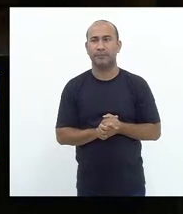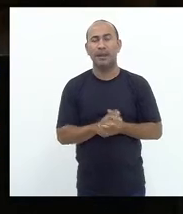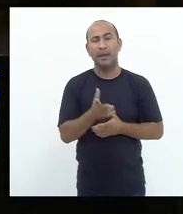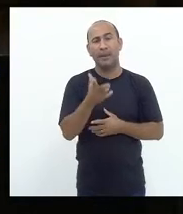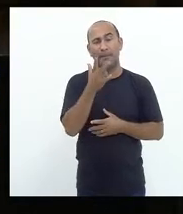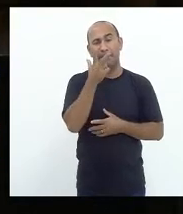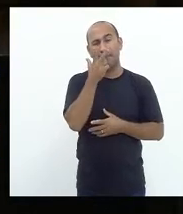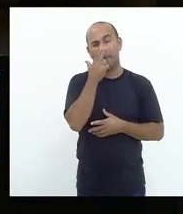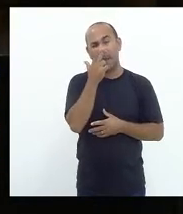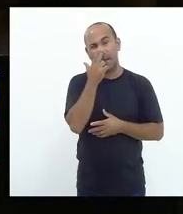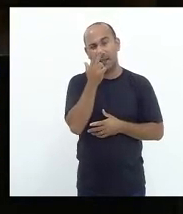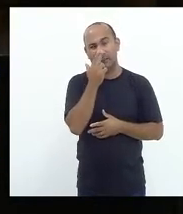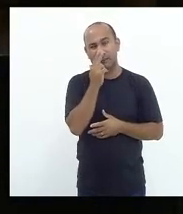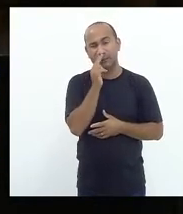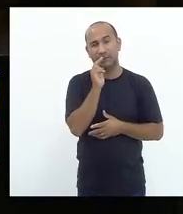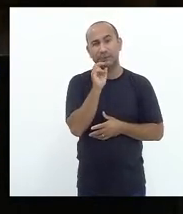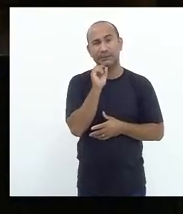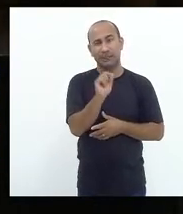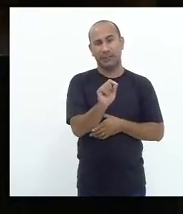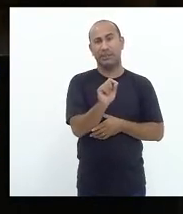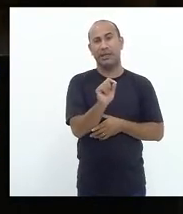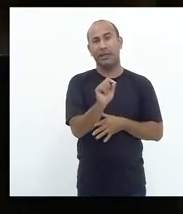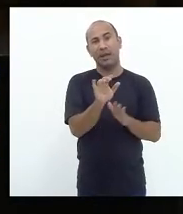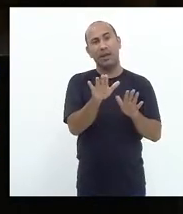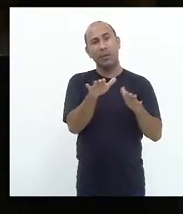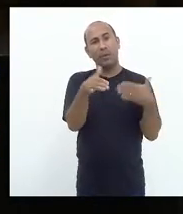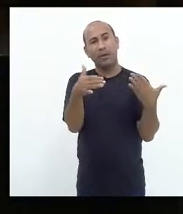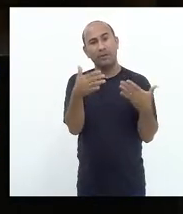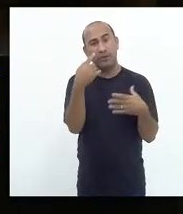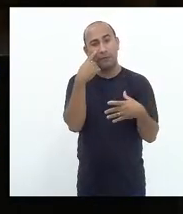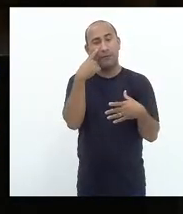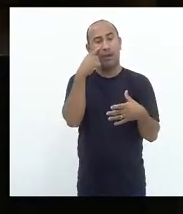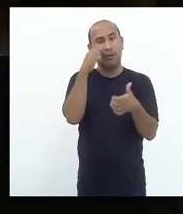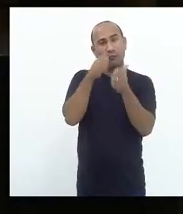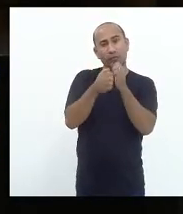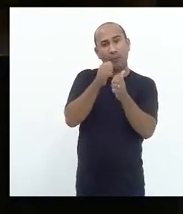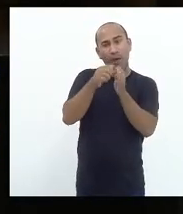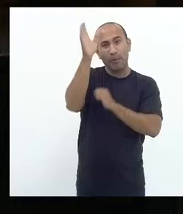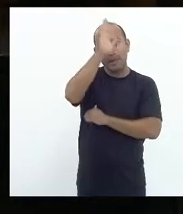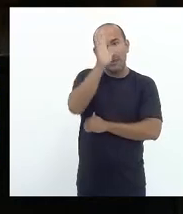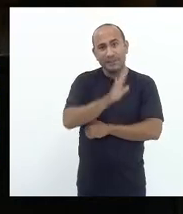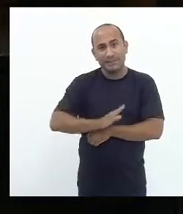Parece que, quando a gente vê a seleção do Brasil jogar, tia Ju,